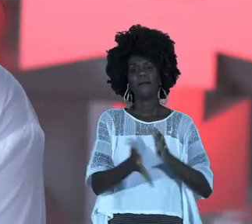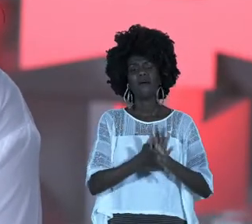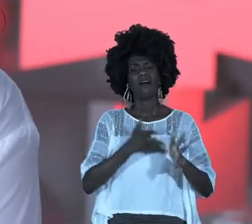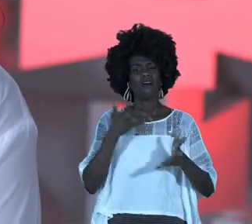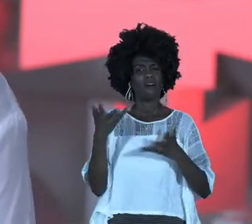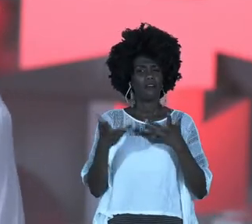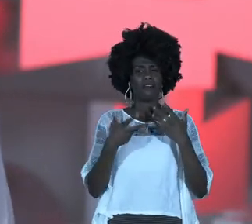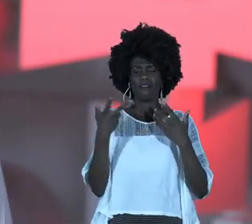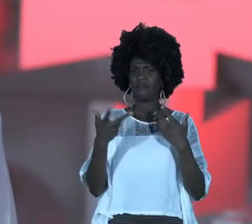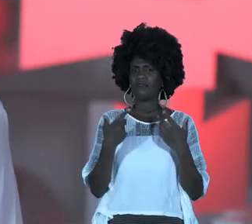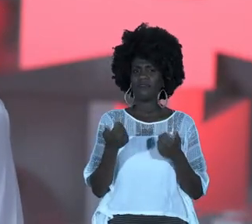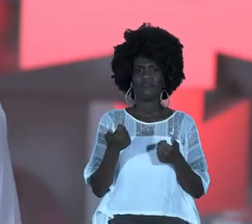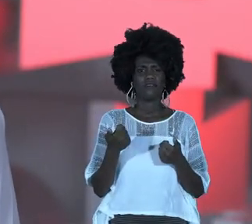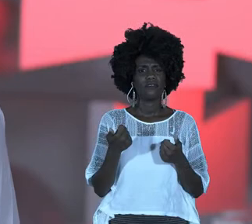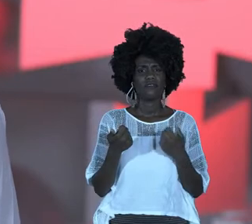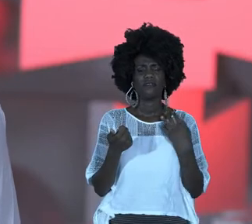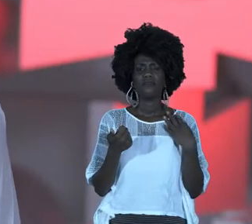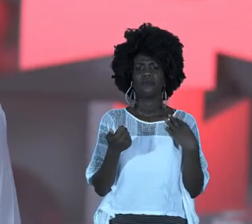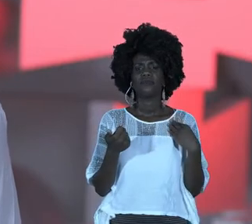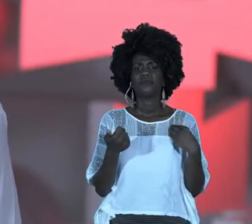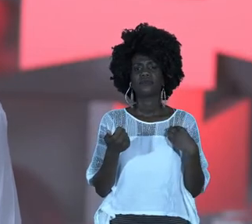né? Dessa